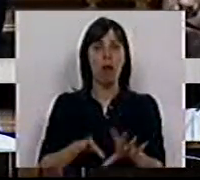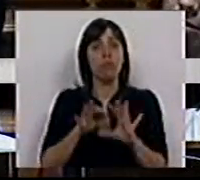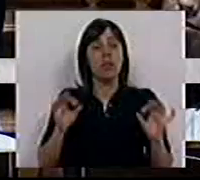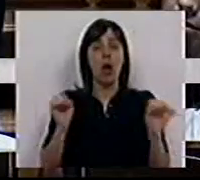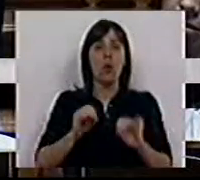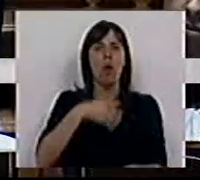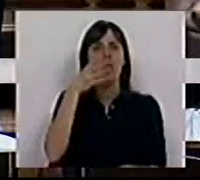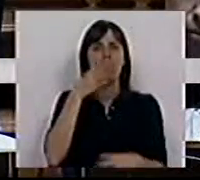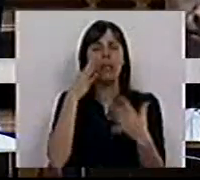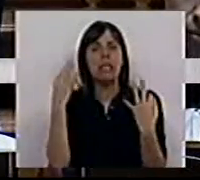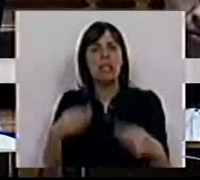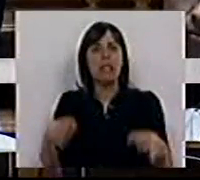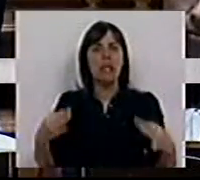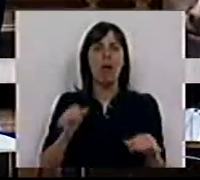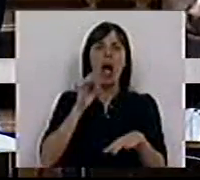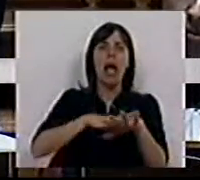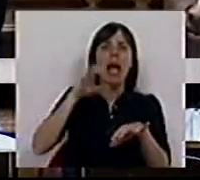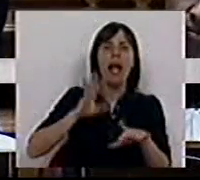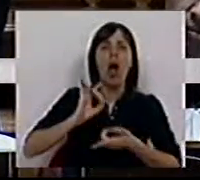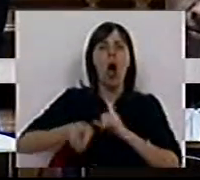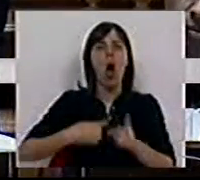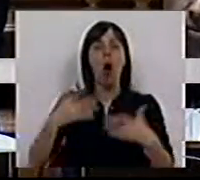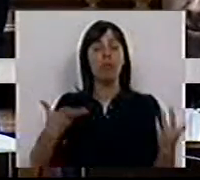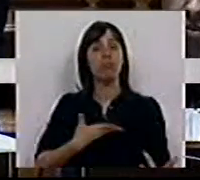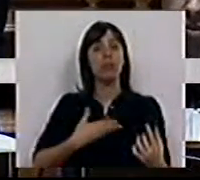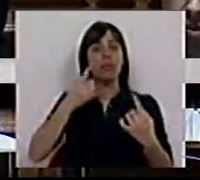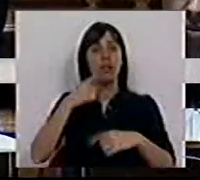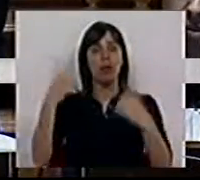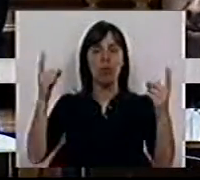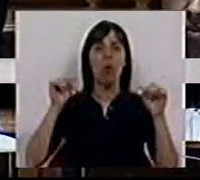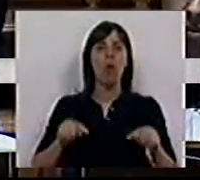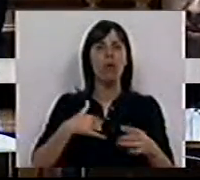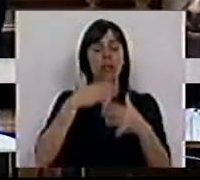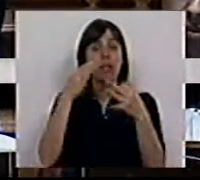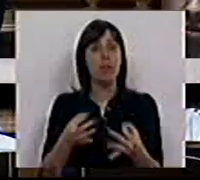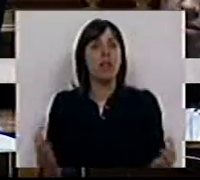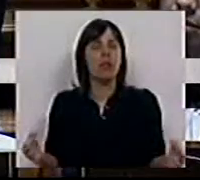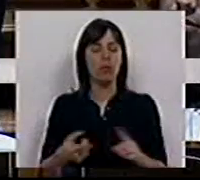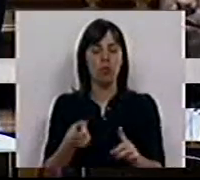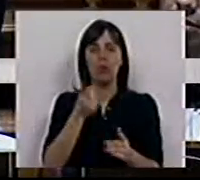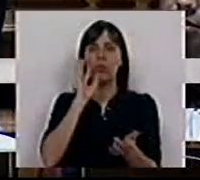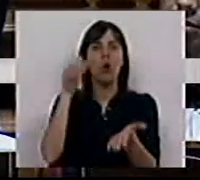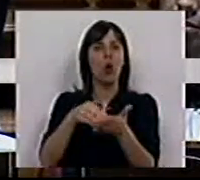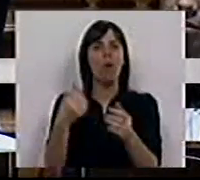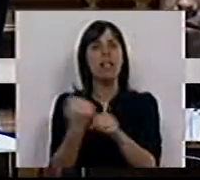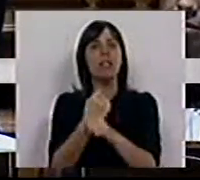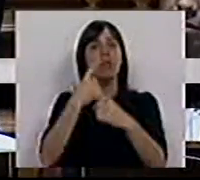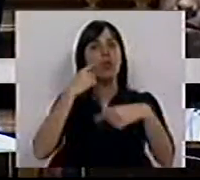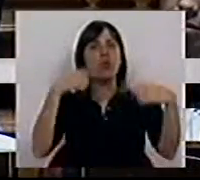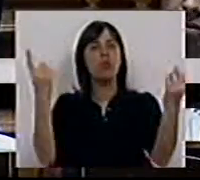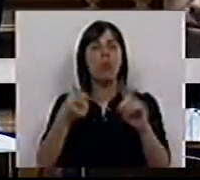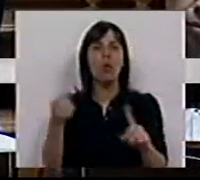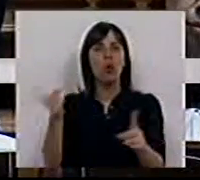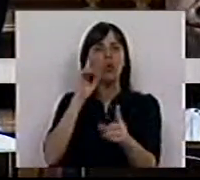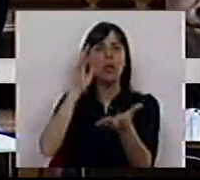como não há explicações simplistas sobre as suas causas. A dívida pública, e hoje temos a certeza, não é o resultado de serviços públicos,